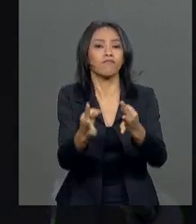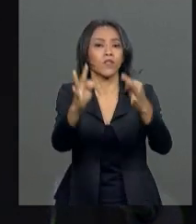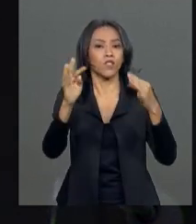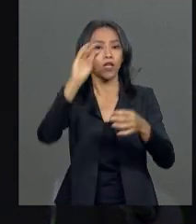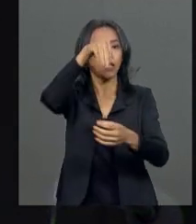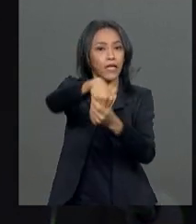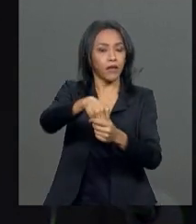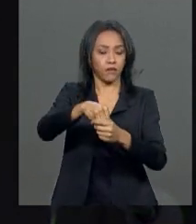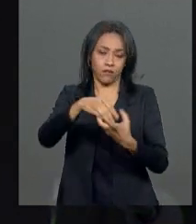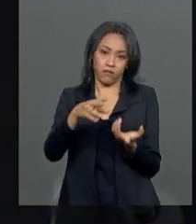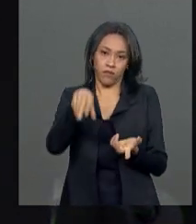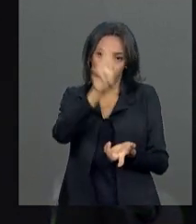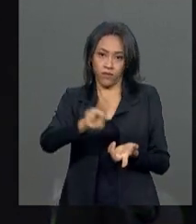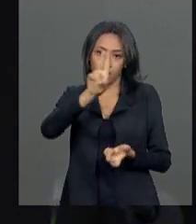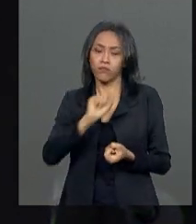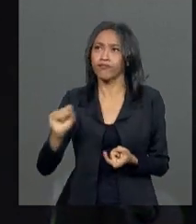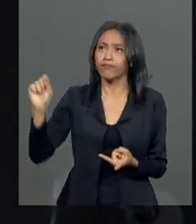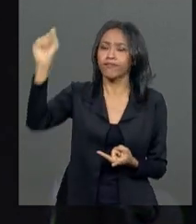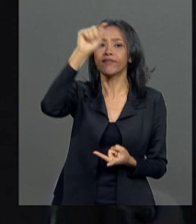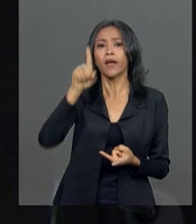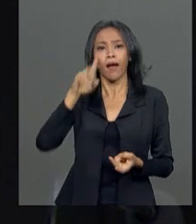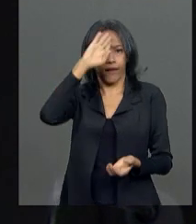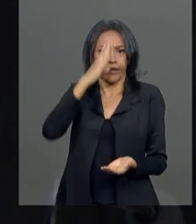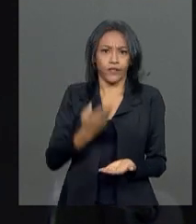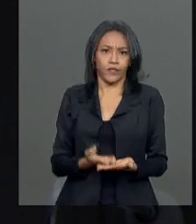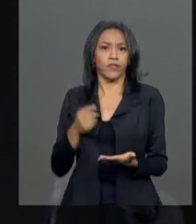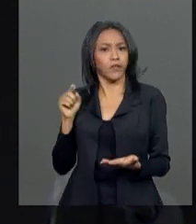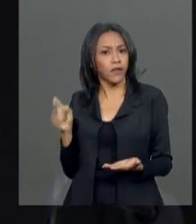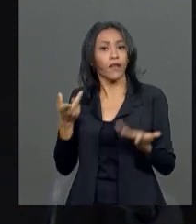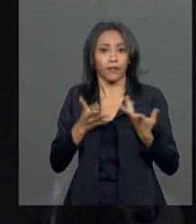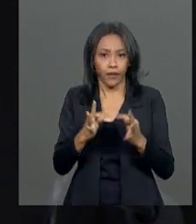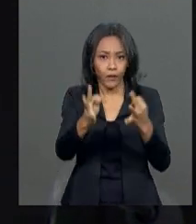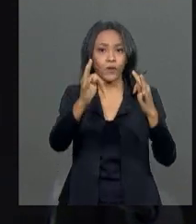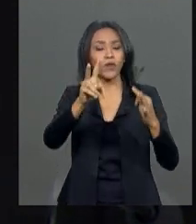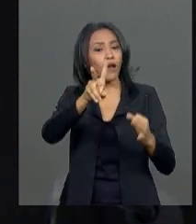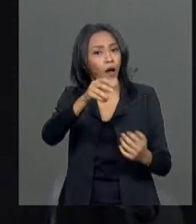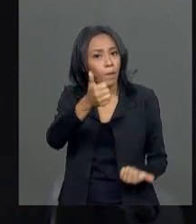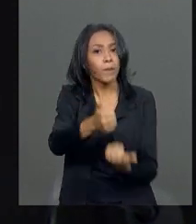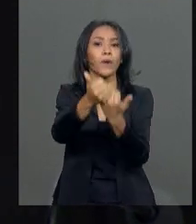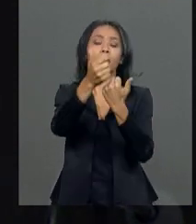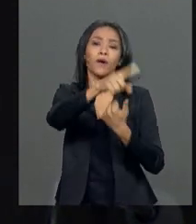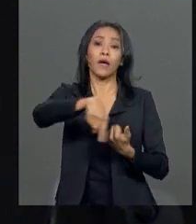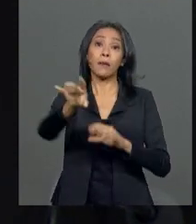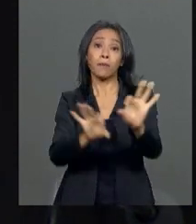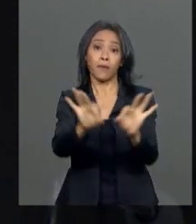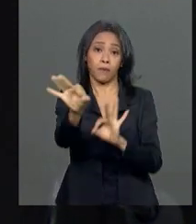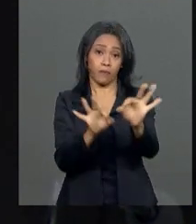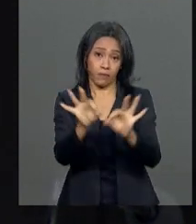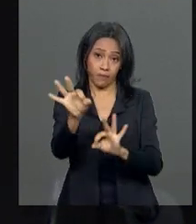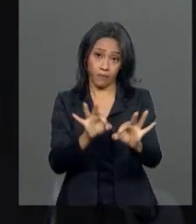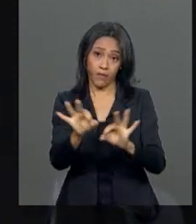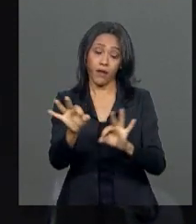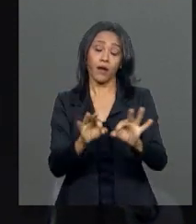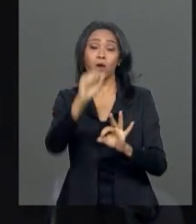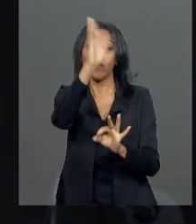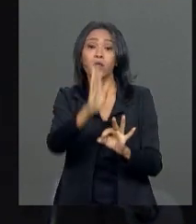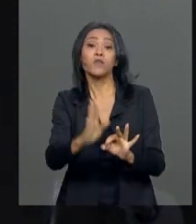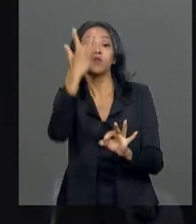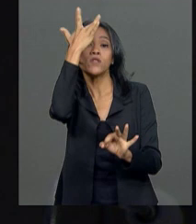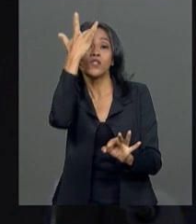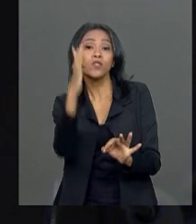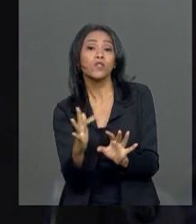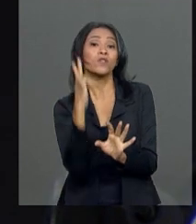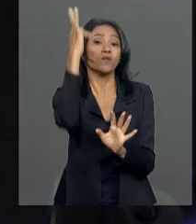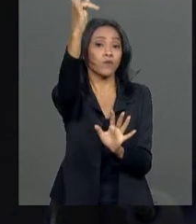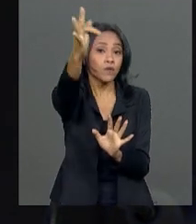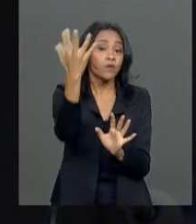ela acredita no caminho da tecnologia e prepara o Brasil de amanhã, fortalecendo o